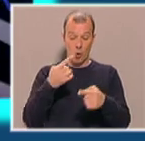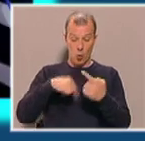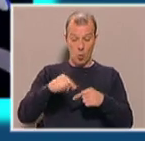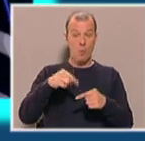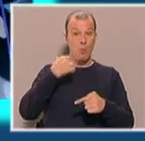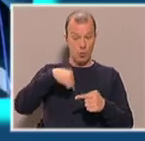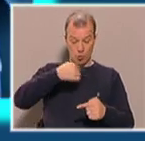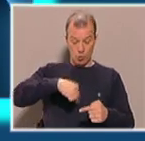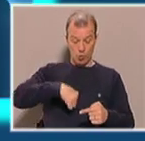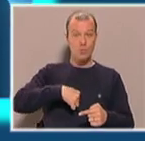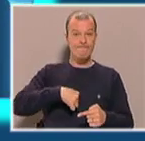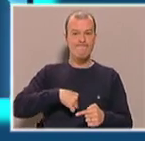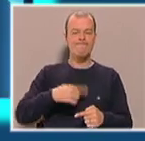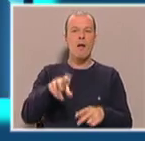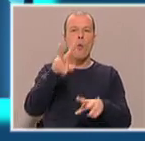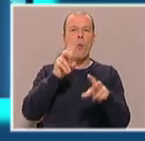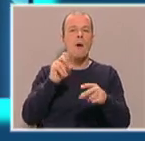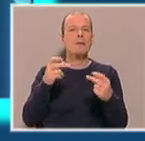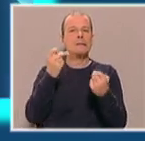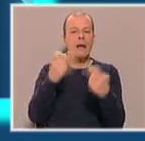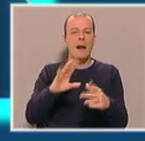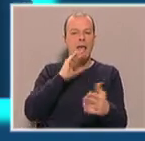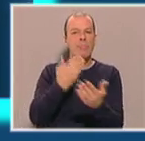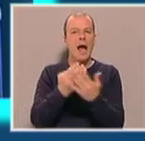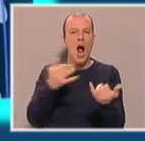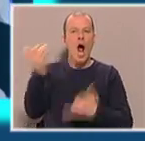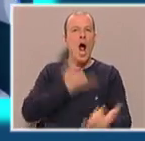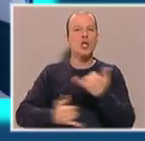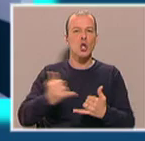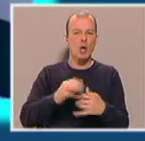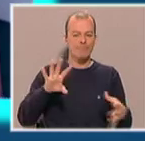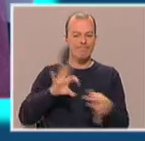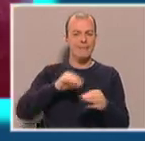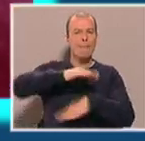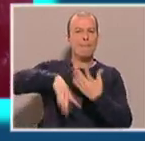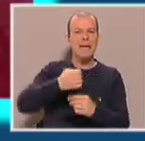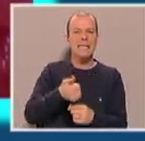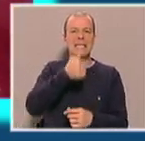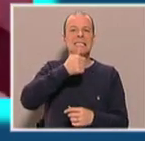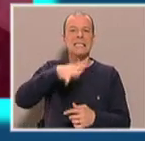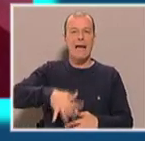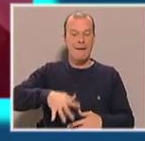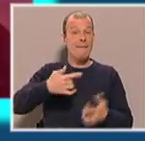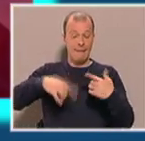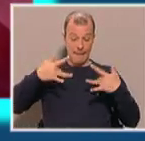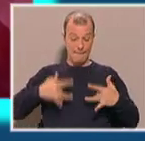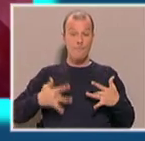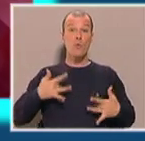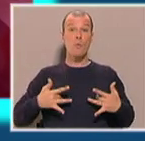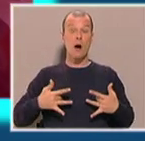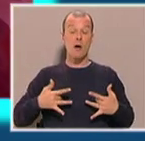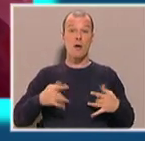percurso, o ar é preparado para facilitar as trocas gasosas com o sangue nos pulmões. É por isso que é